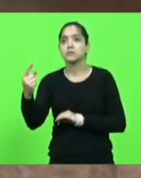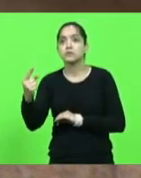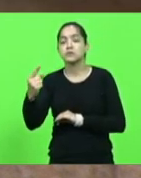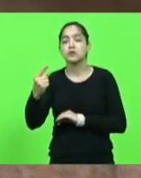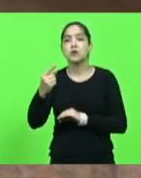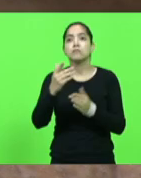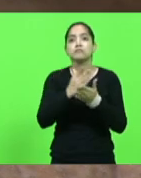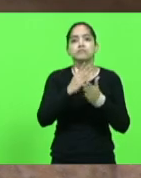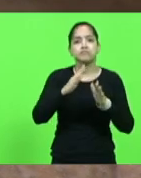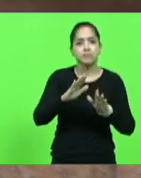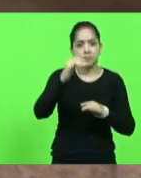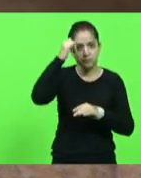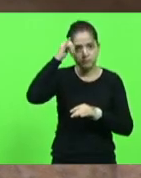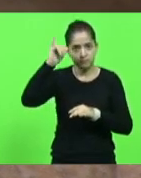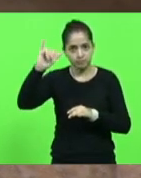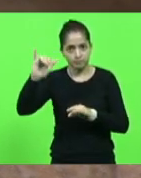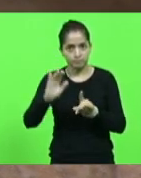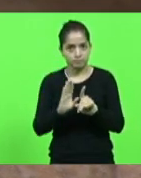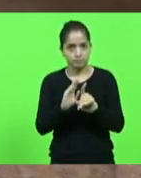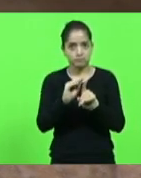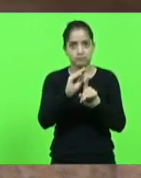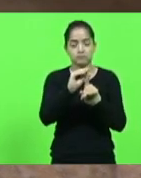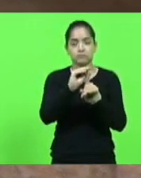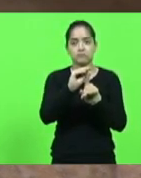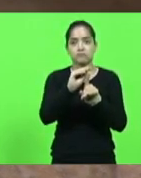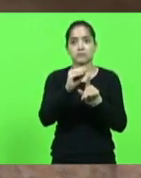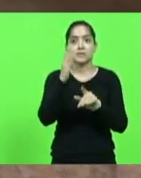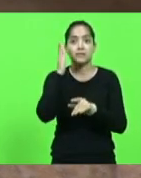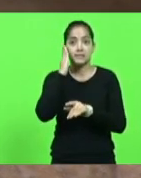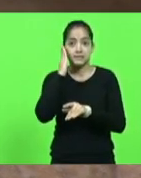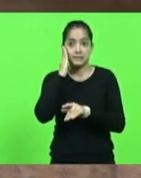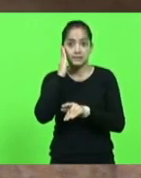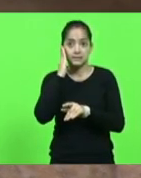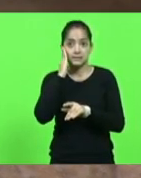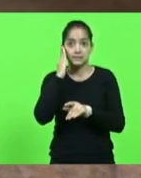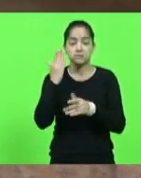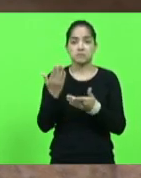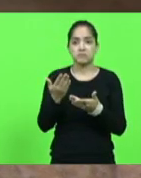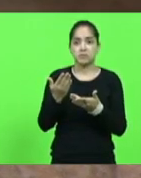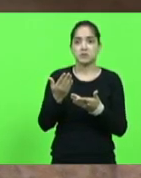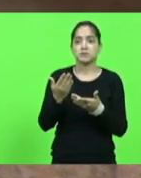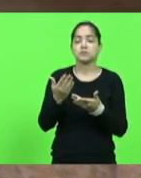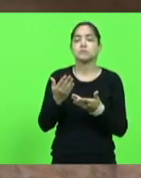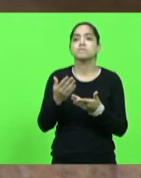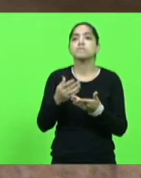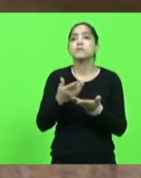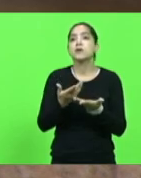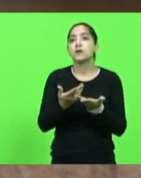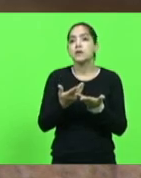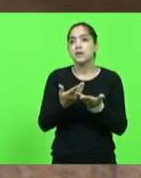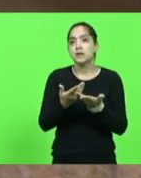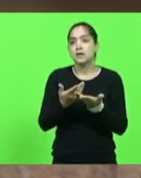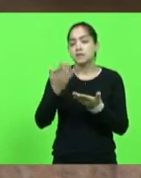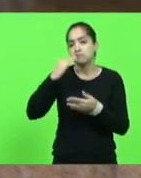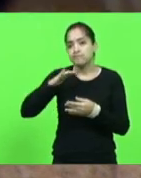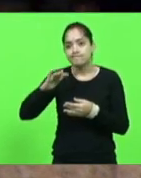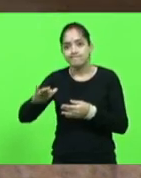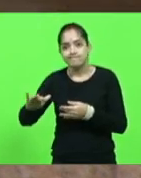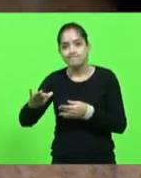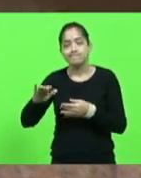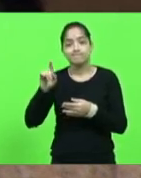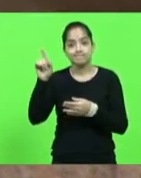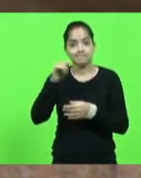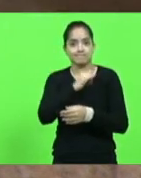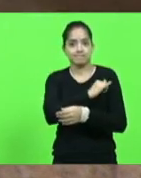combate e prevenção à pedofilia, cyberpedofilia, abuso e exploração sexual infantil do Estado do Rio de Janeiro.